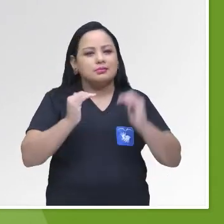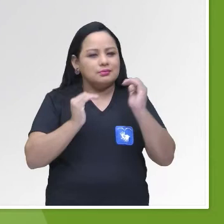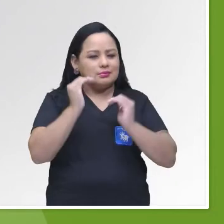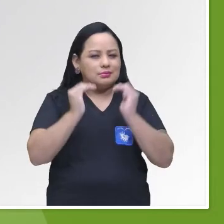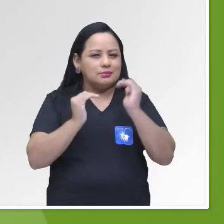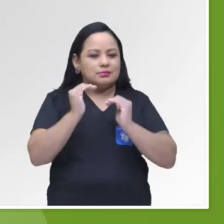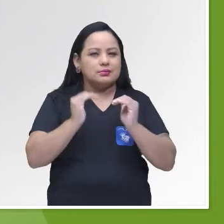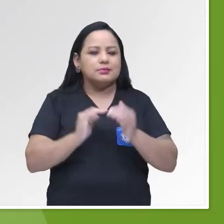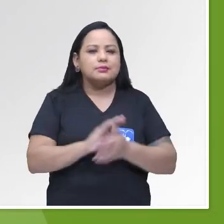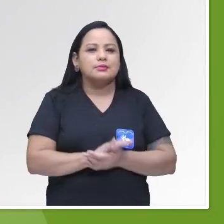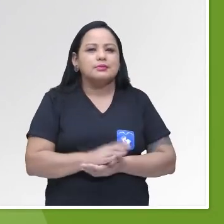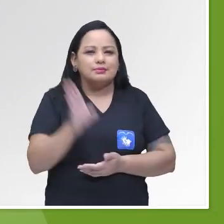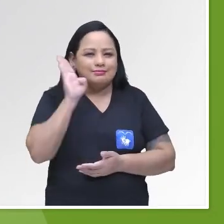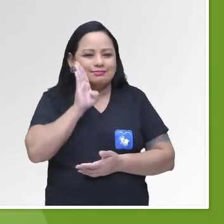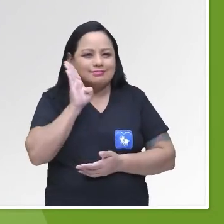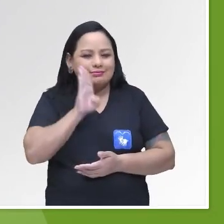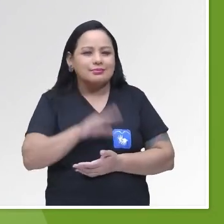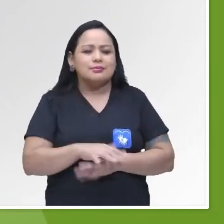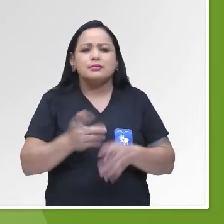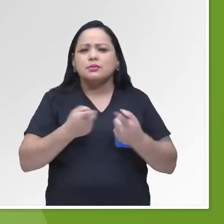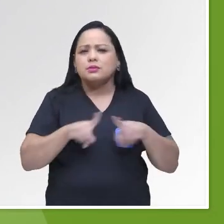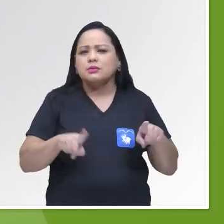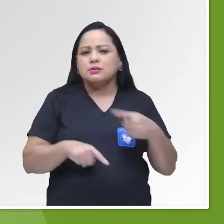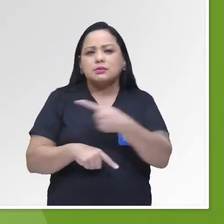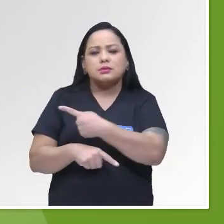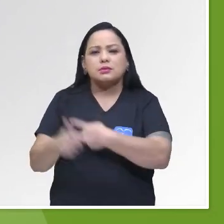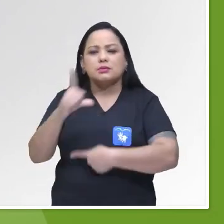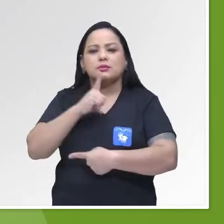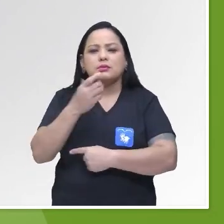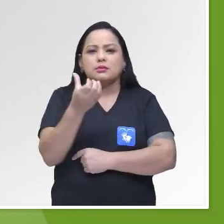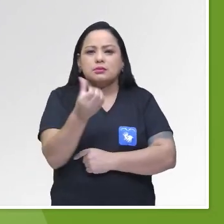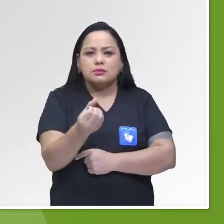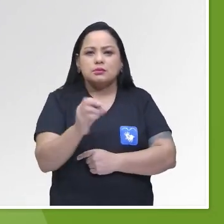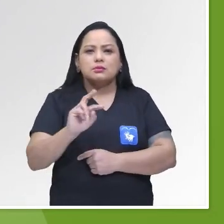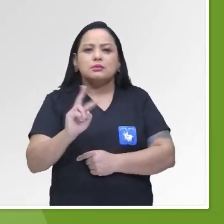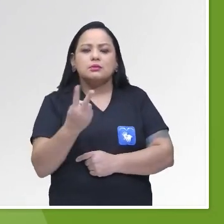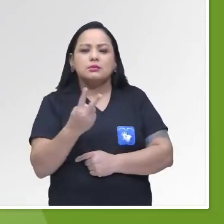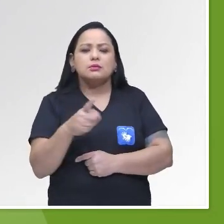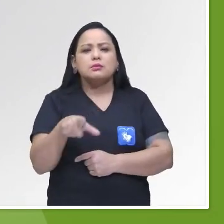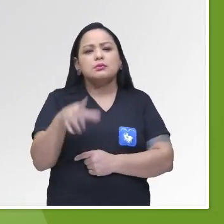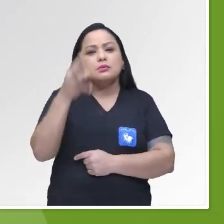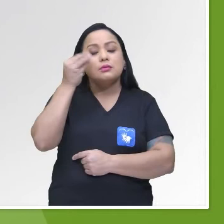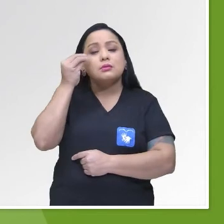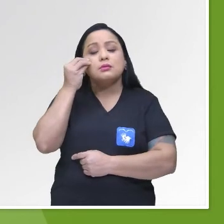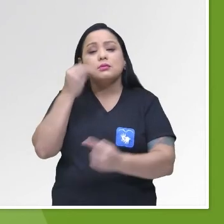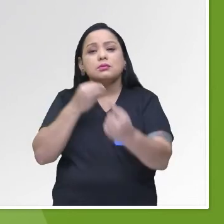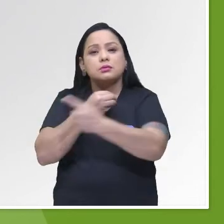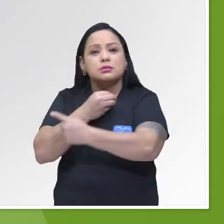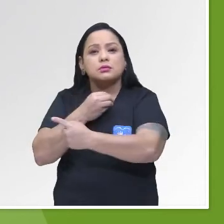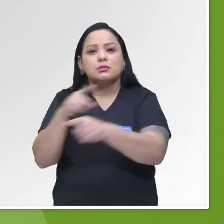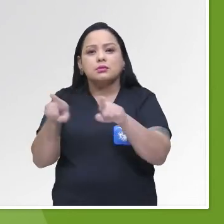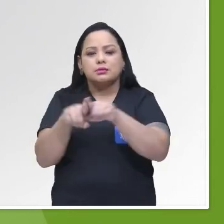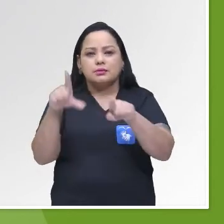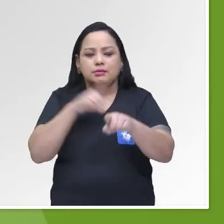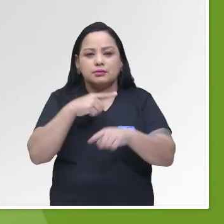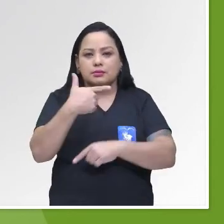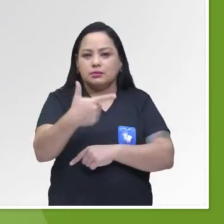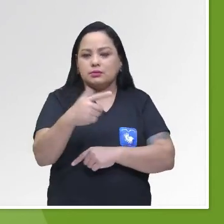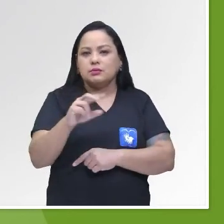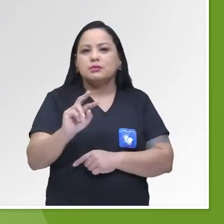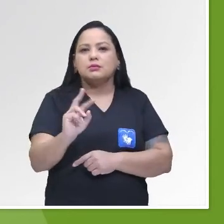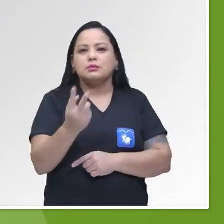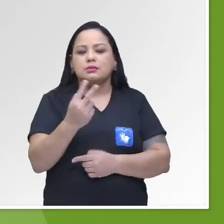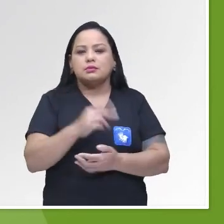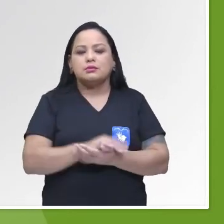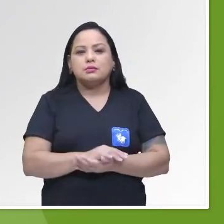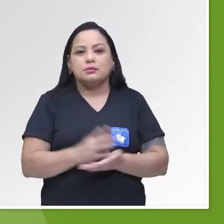balanceamento. Legal, mas aqui eu tenho 6 hidrogênios e observem aqui que eu tenho 2 hidrogênios.